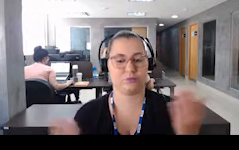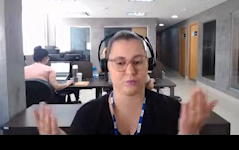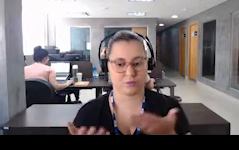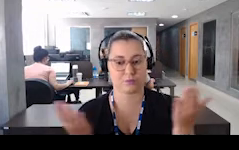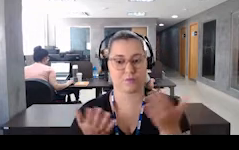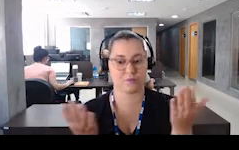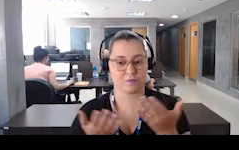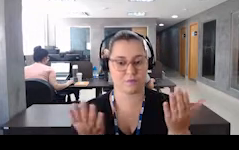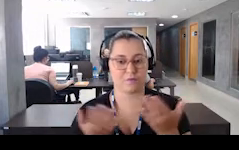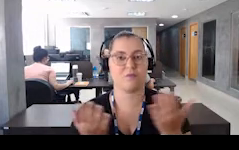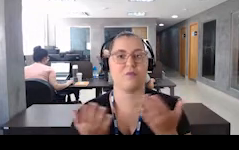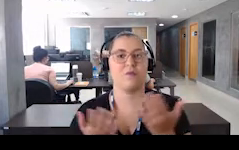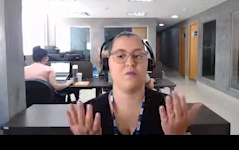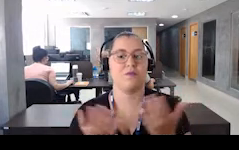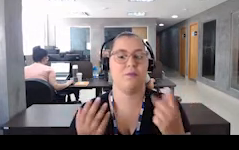Então agora,